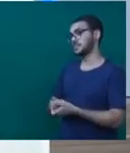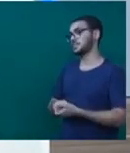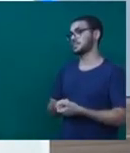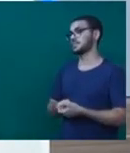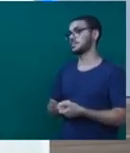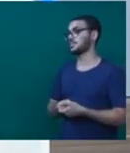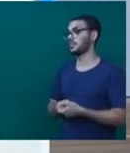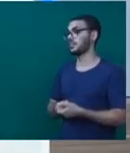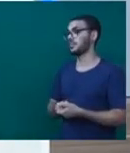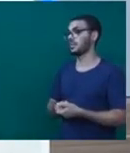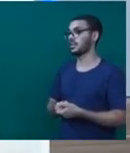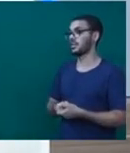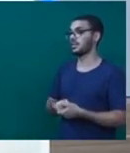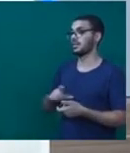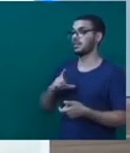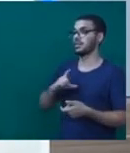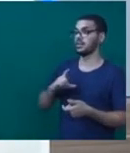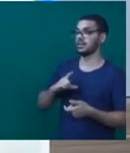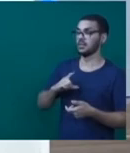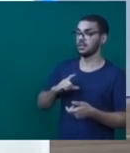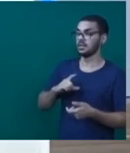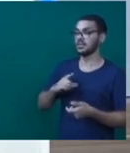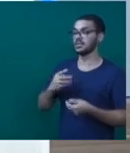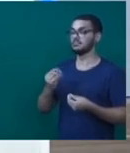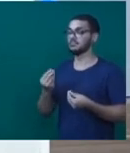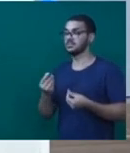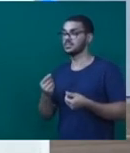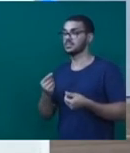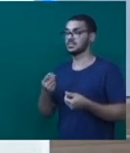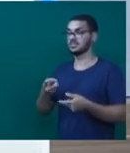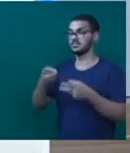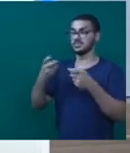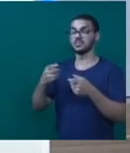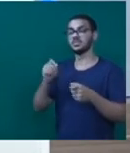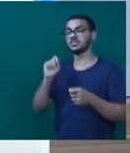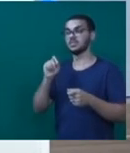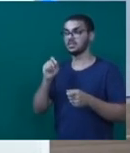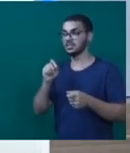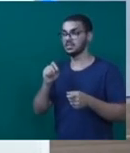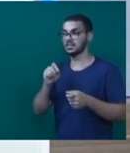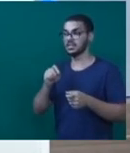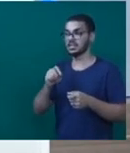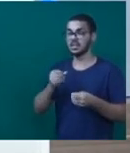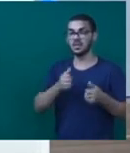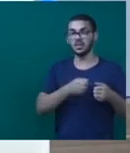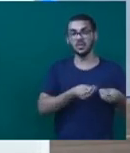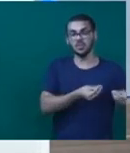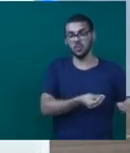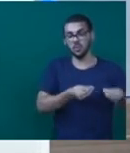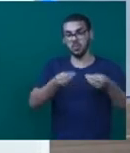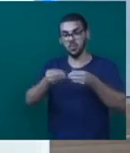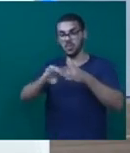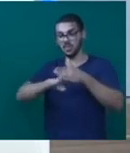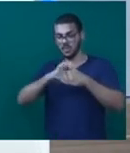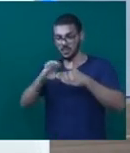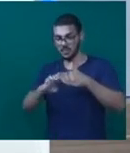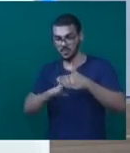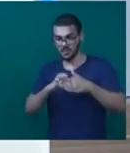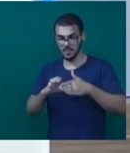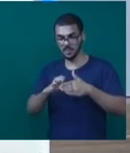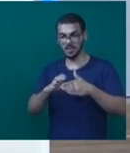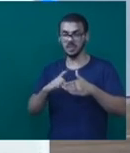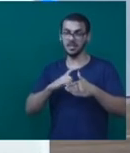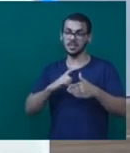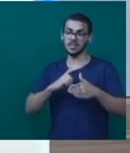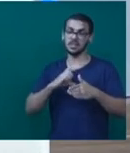as instituições de ensino, é que encaminham os estudantes para as empresas concedentes